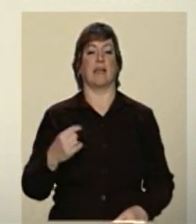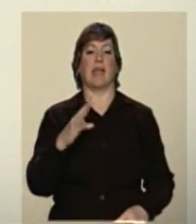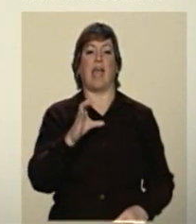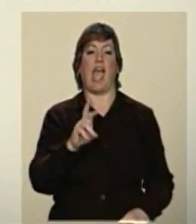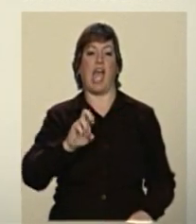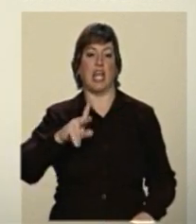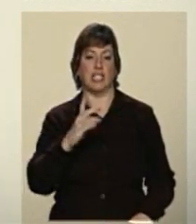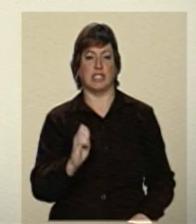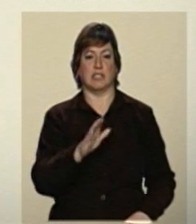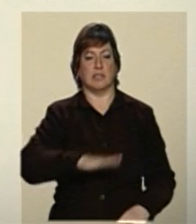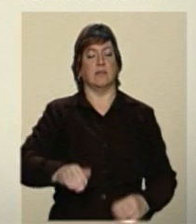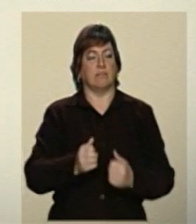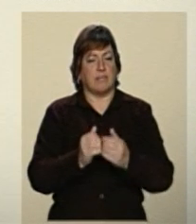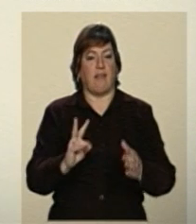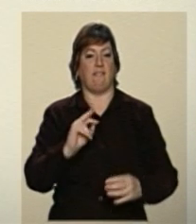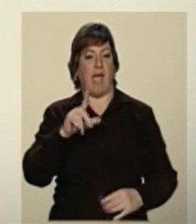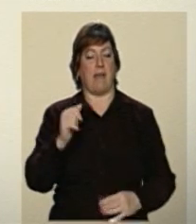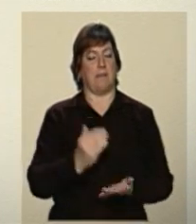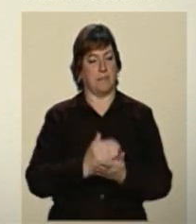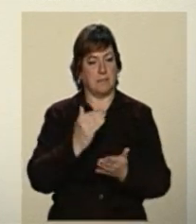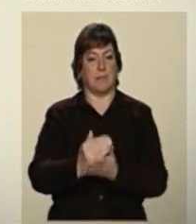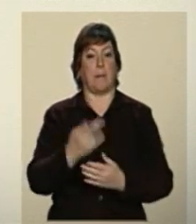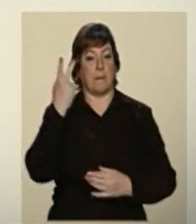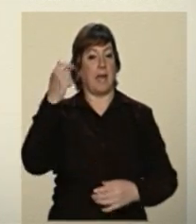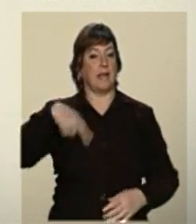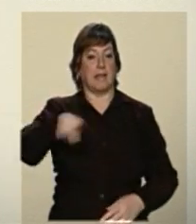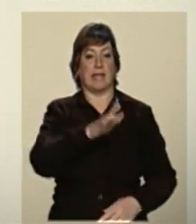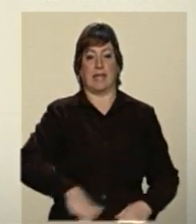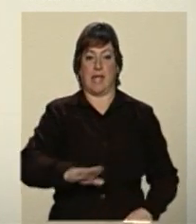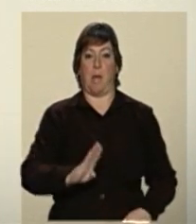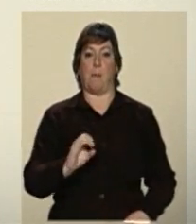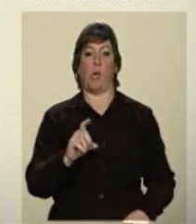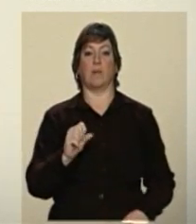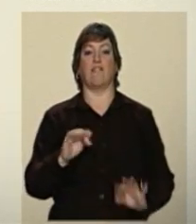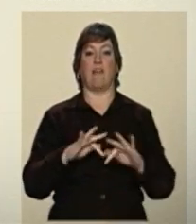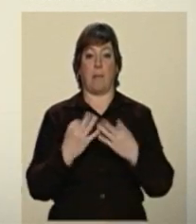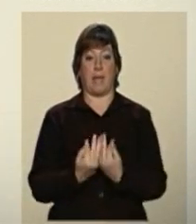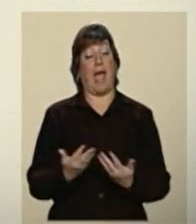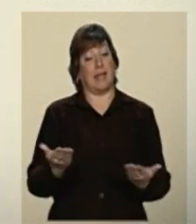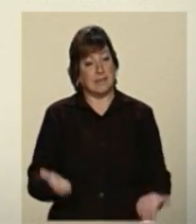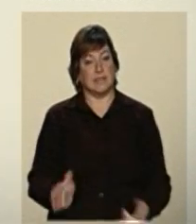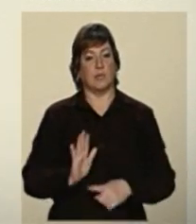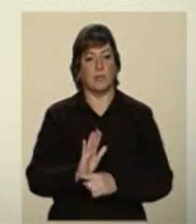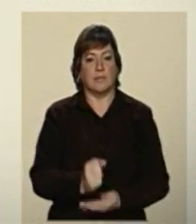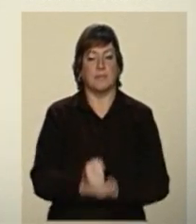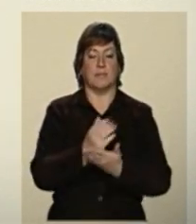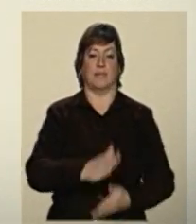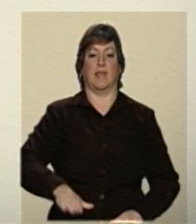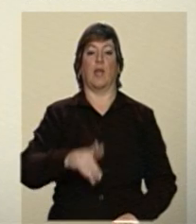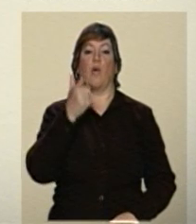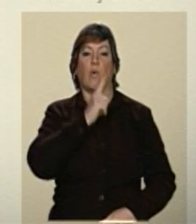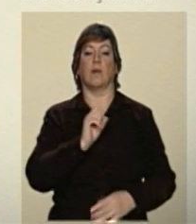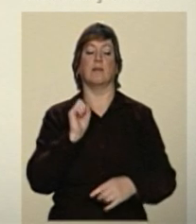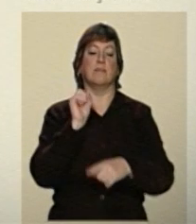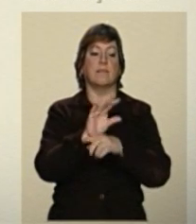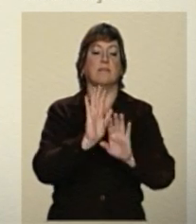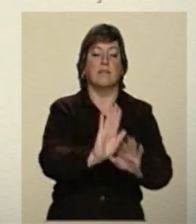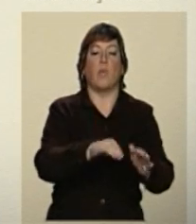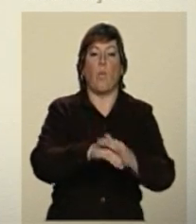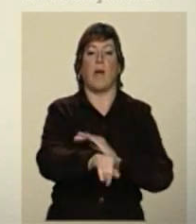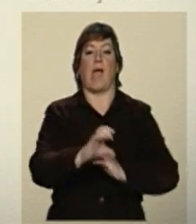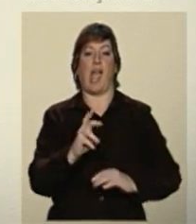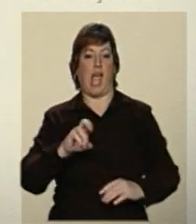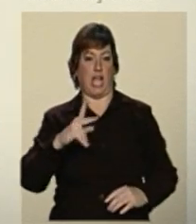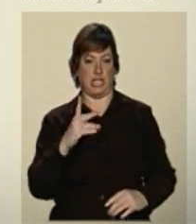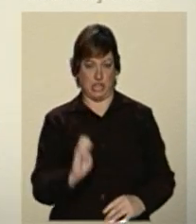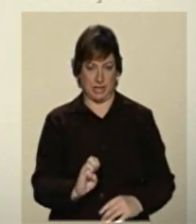crianças do Bolsa Família assim nossas crianças serão protegidas porque terão acesso a creches presidenta